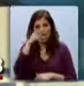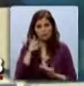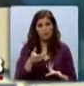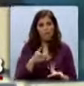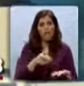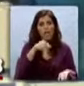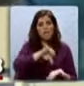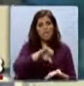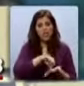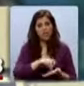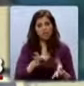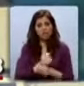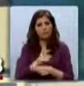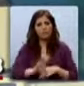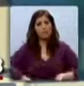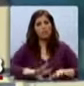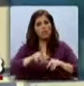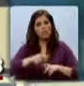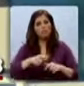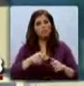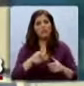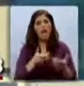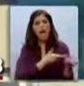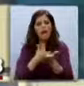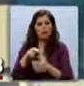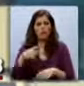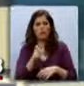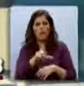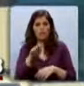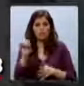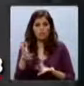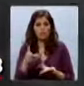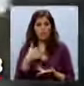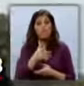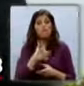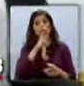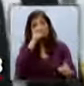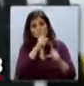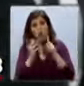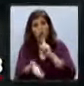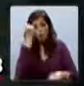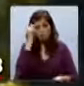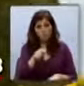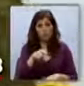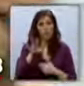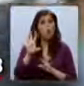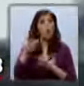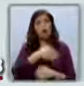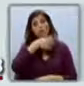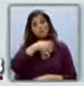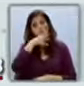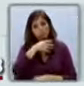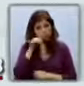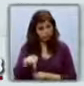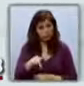Israel. If it develops nuclear weapons, it would have the means to achieve that goal. Quando Netanyahu estiver a falar no